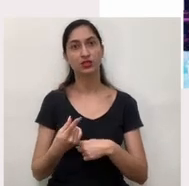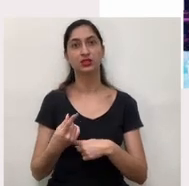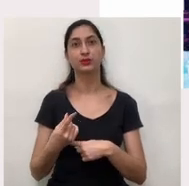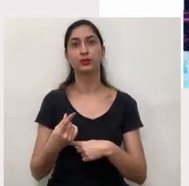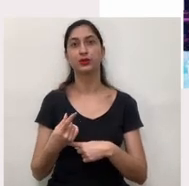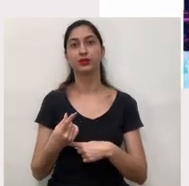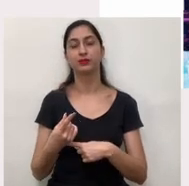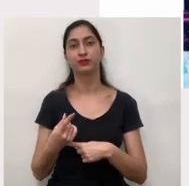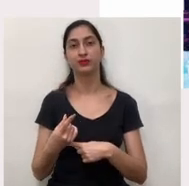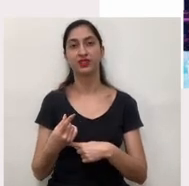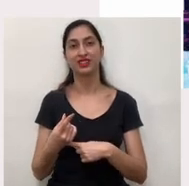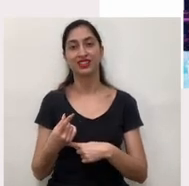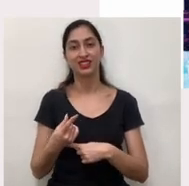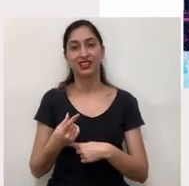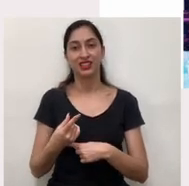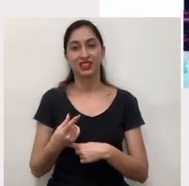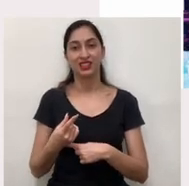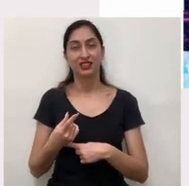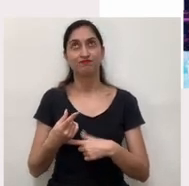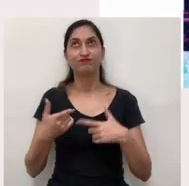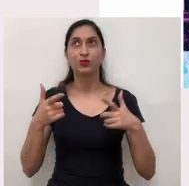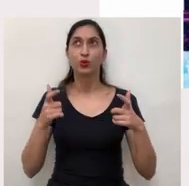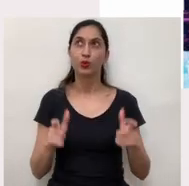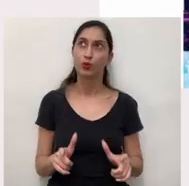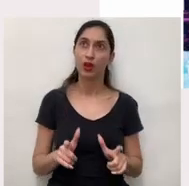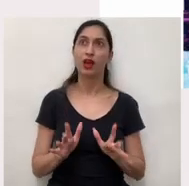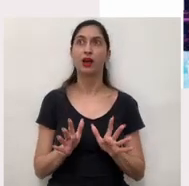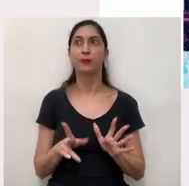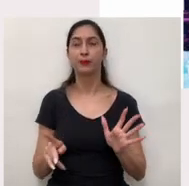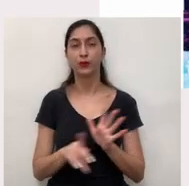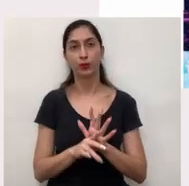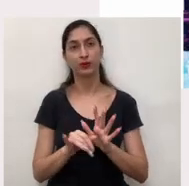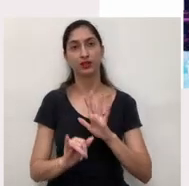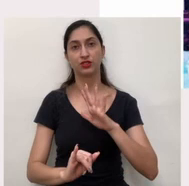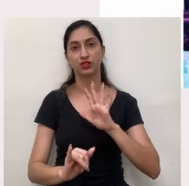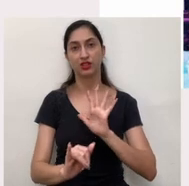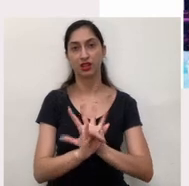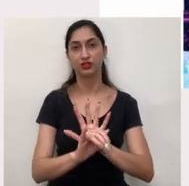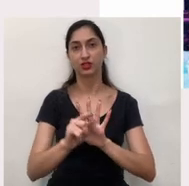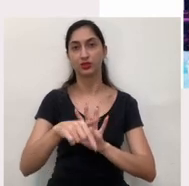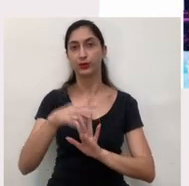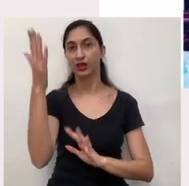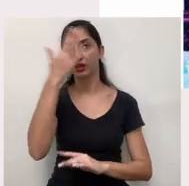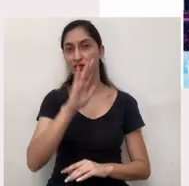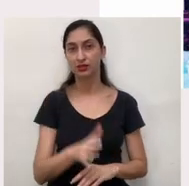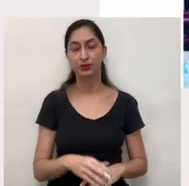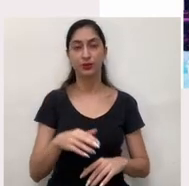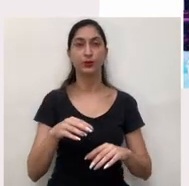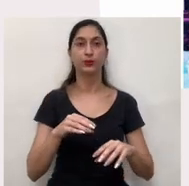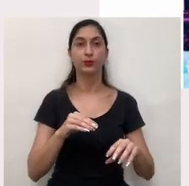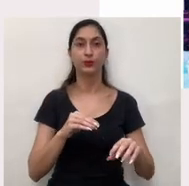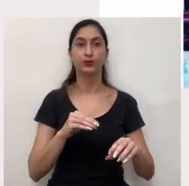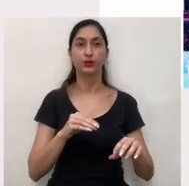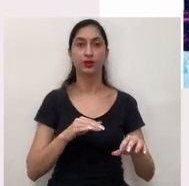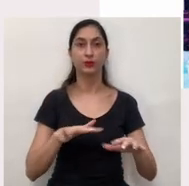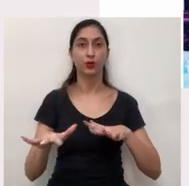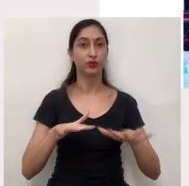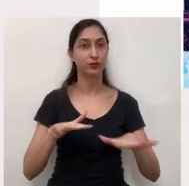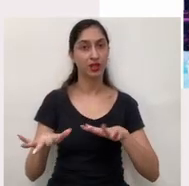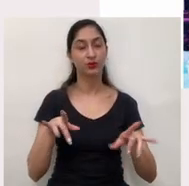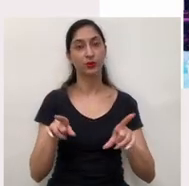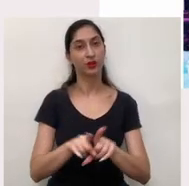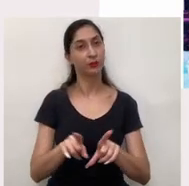minha fala, esse lugar de uma identidade brasileira móvel e da